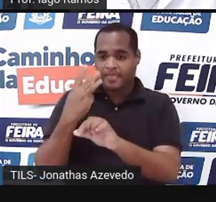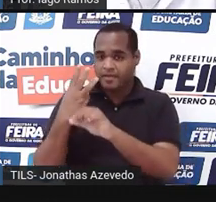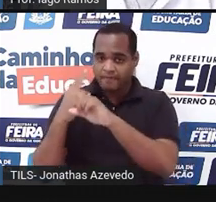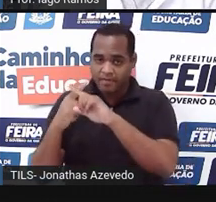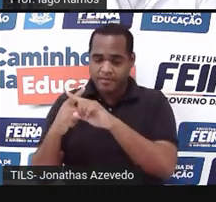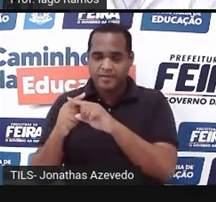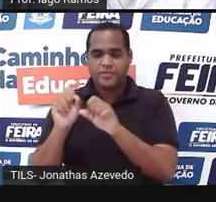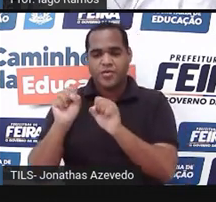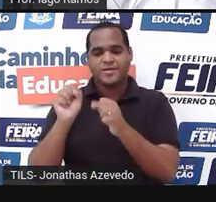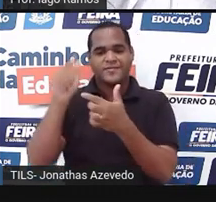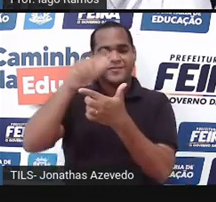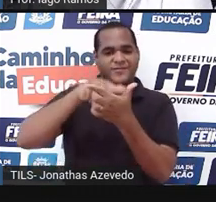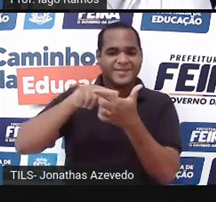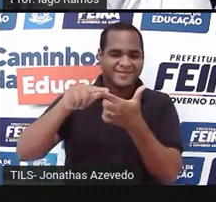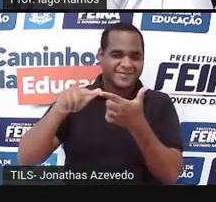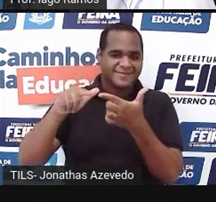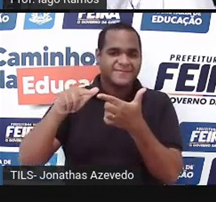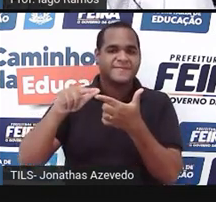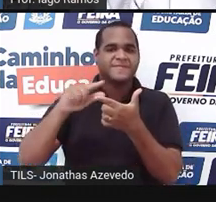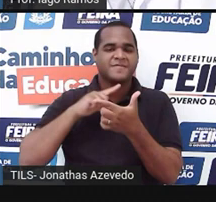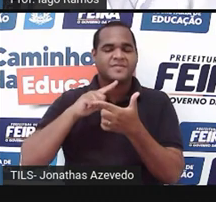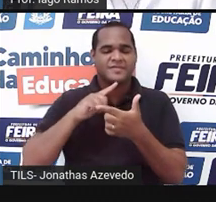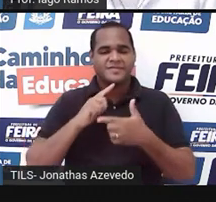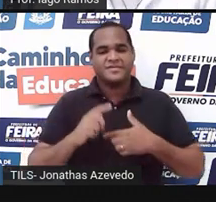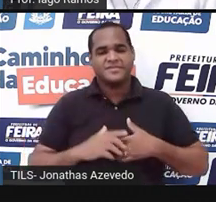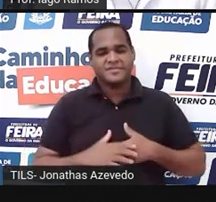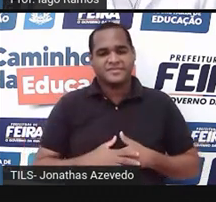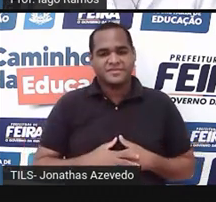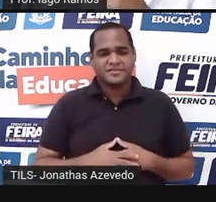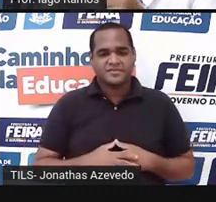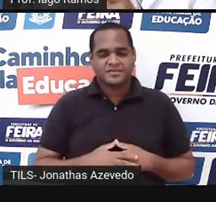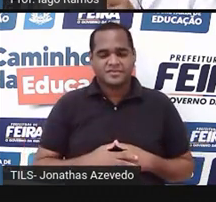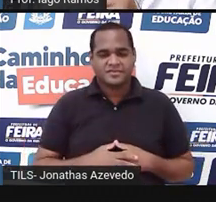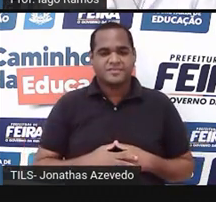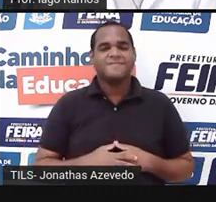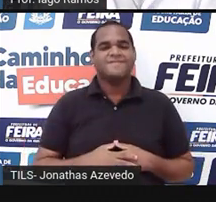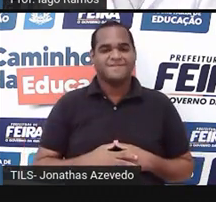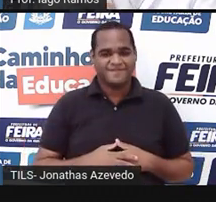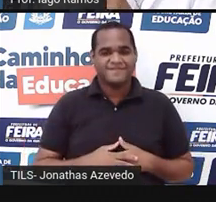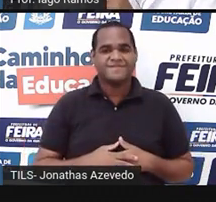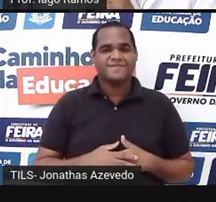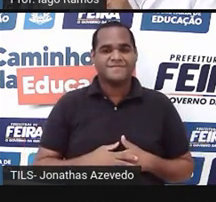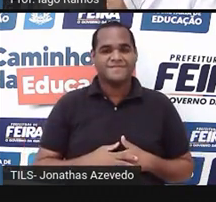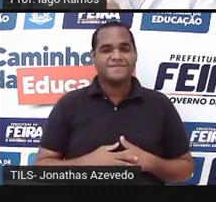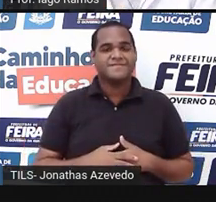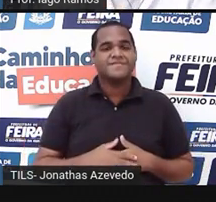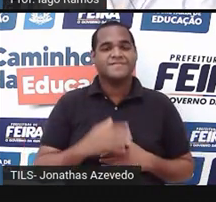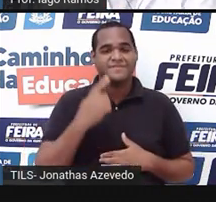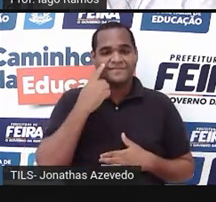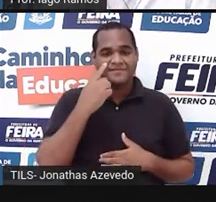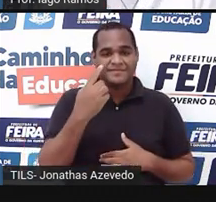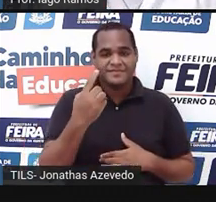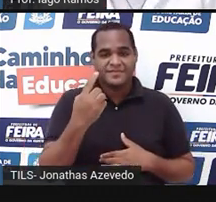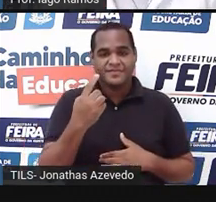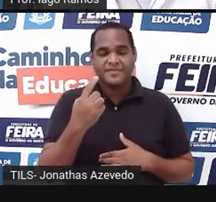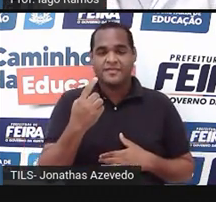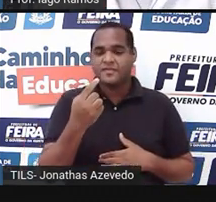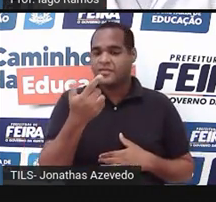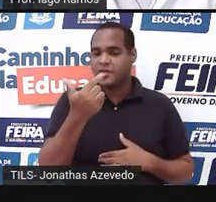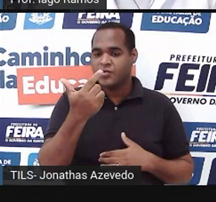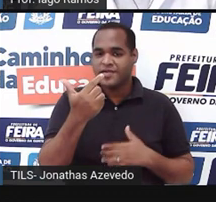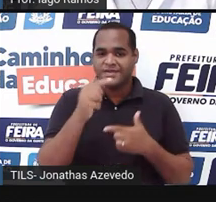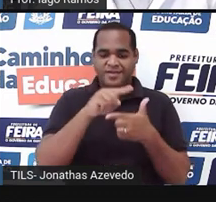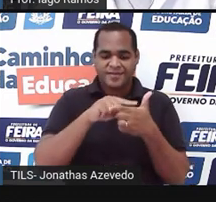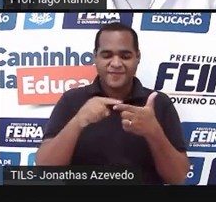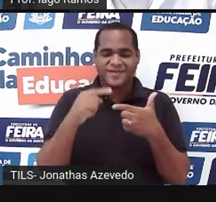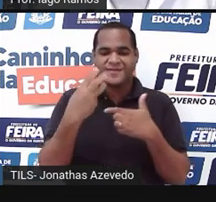três vezes vai para outro lado o que tá lá / 3 universo Tá bom então x = 12